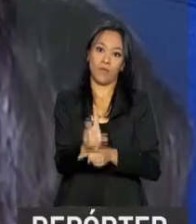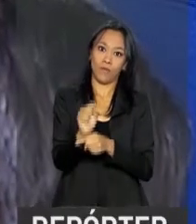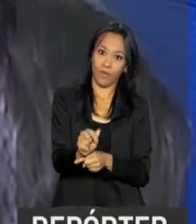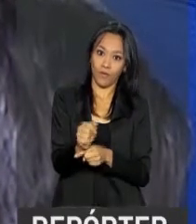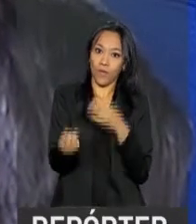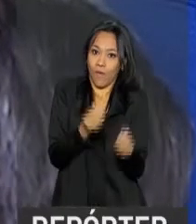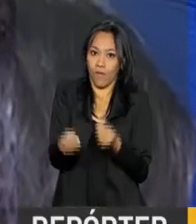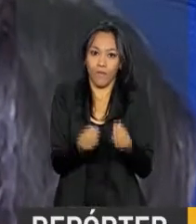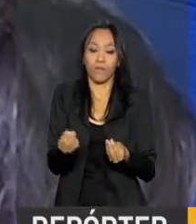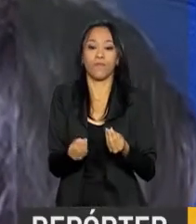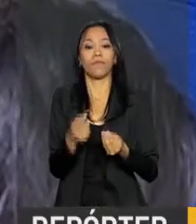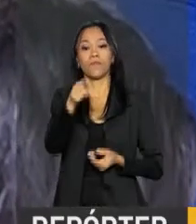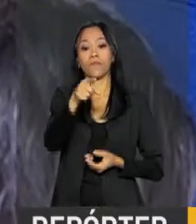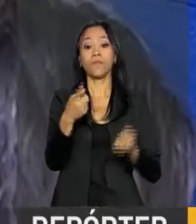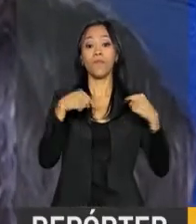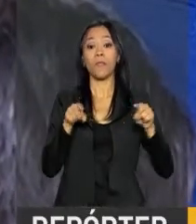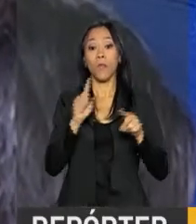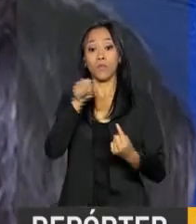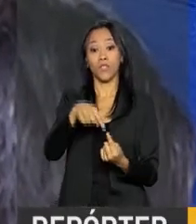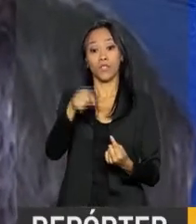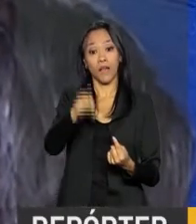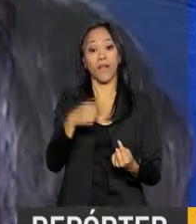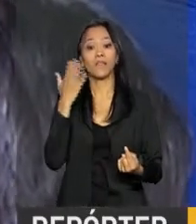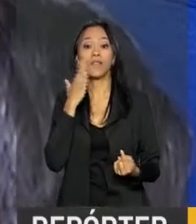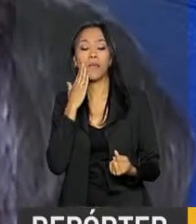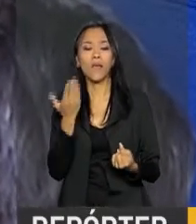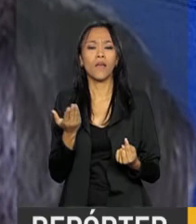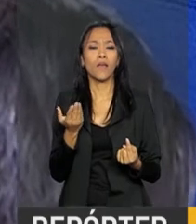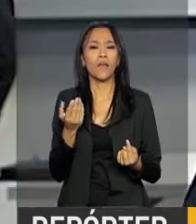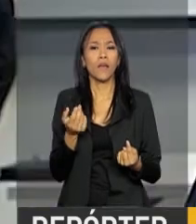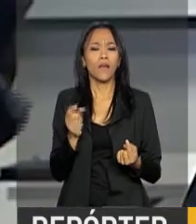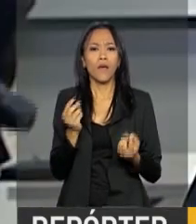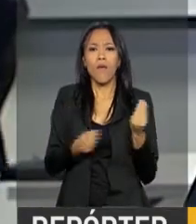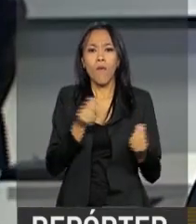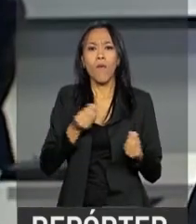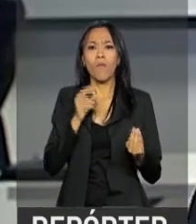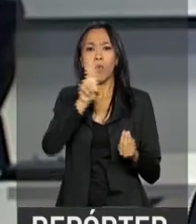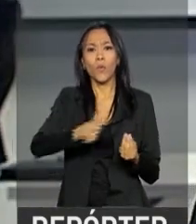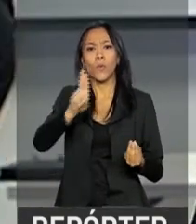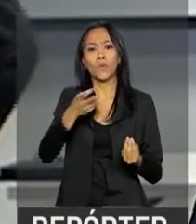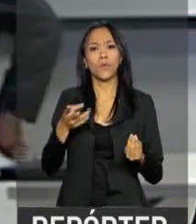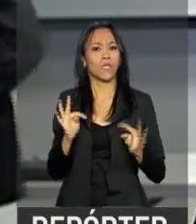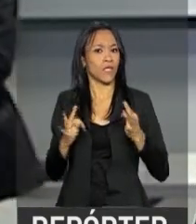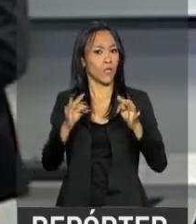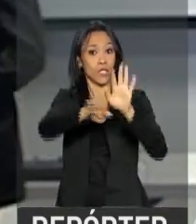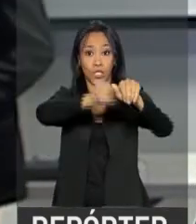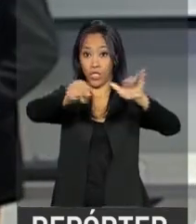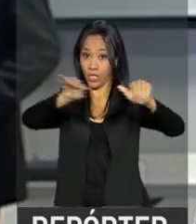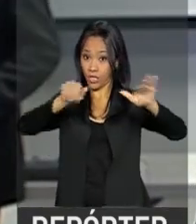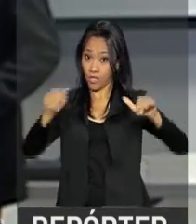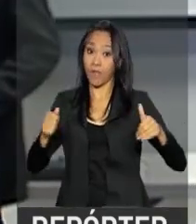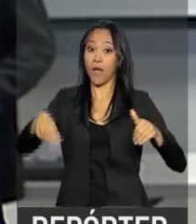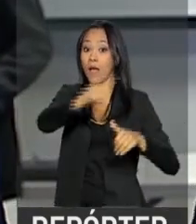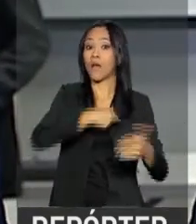tentativa de mapear as possibilidade é com o uso da tecnologia chamar a capacidade intelectual do país é do da